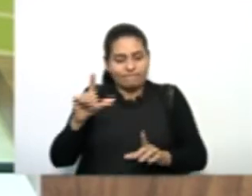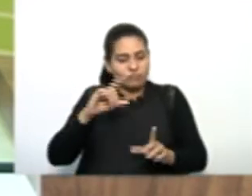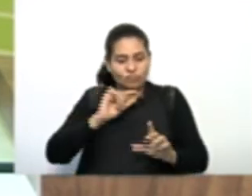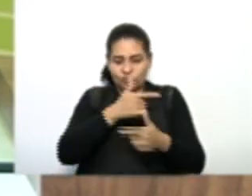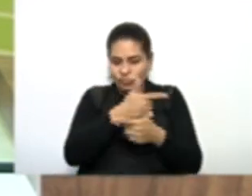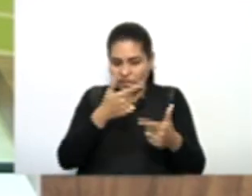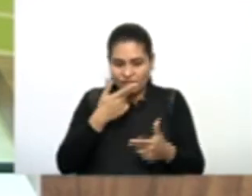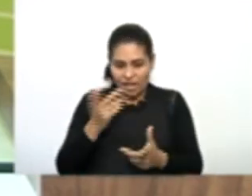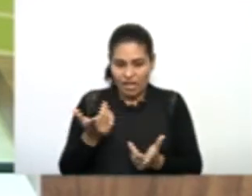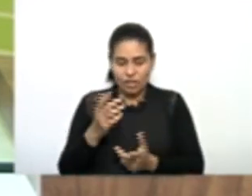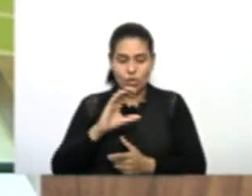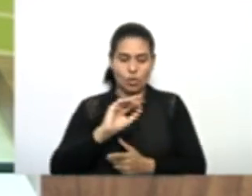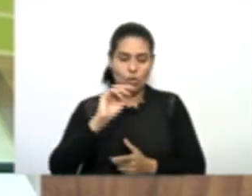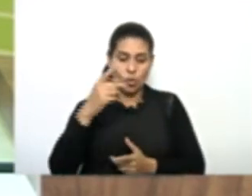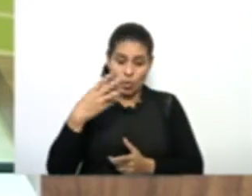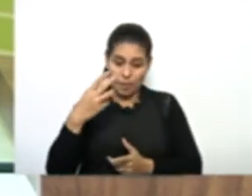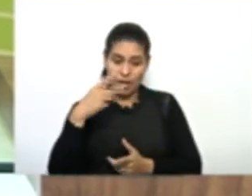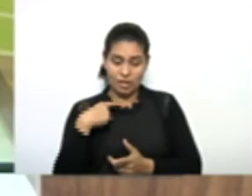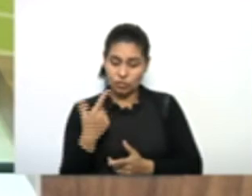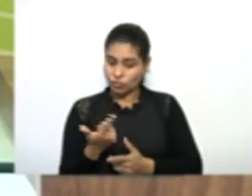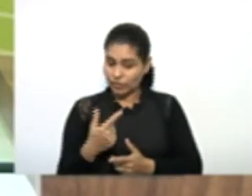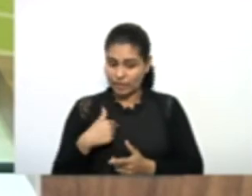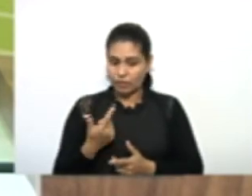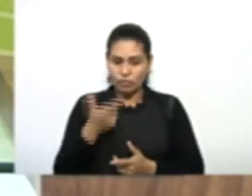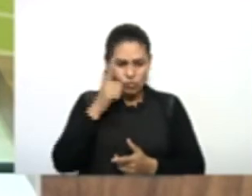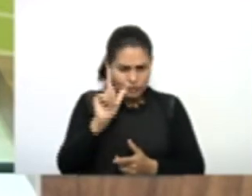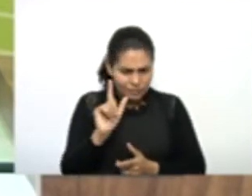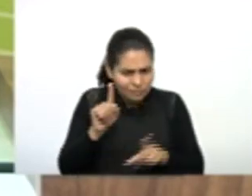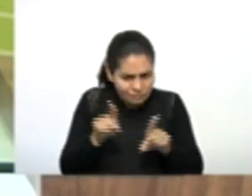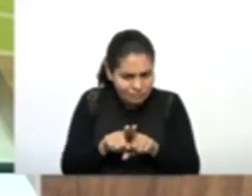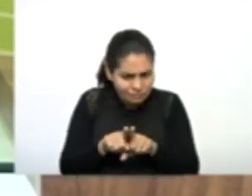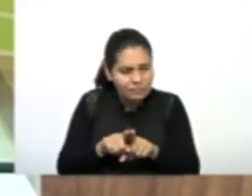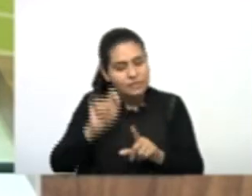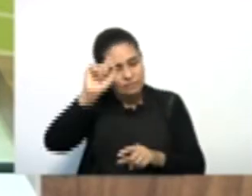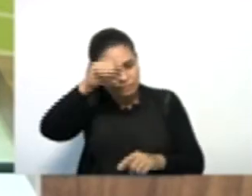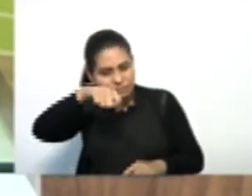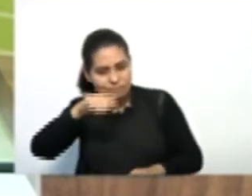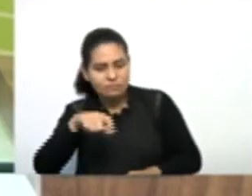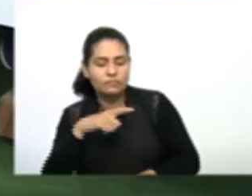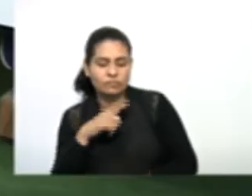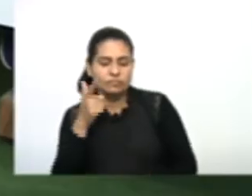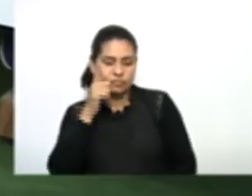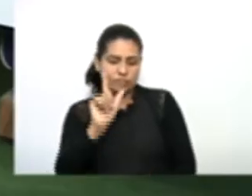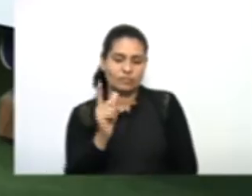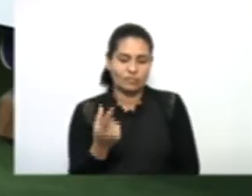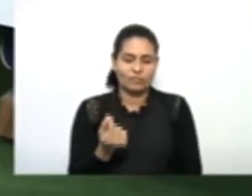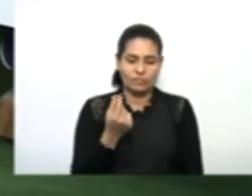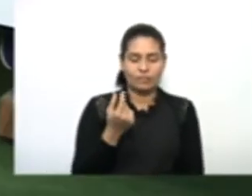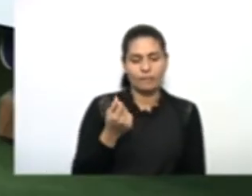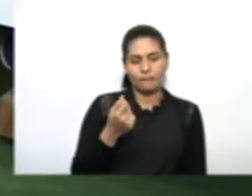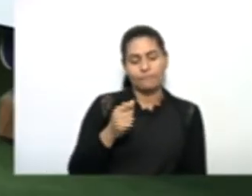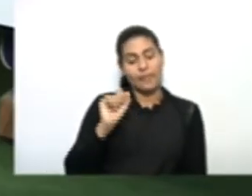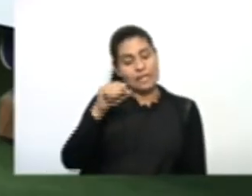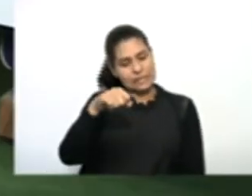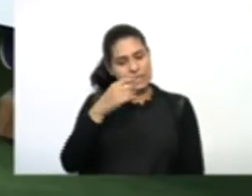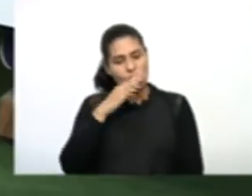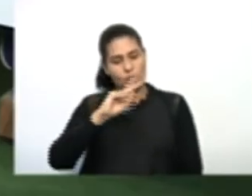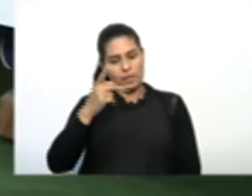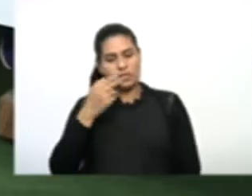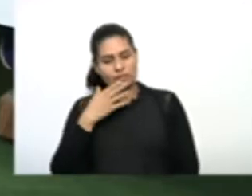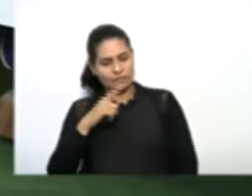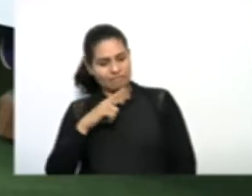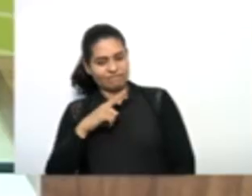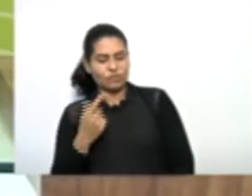quer dizer que o cooperado não vai ter ganho. Ele tem que ter ganho, ele vai ter ganho. Exatamente. Né? Se a cooperativa funcionar bem, ele vai ter